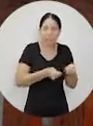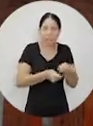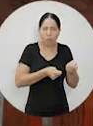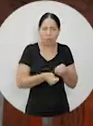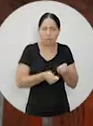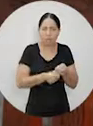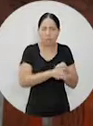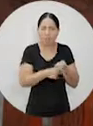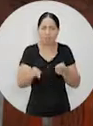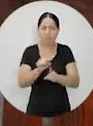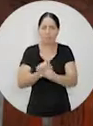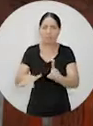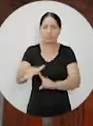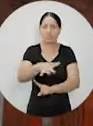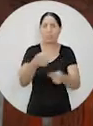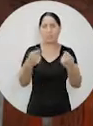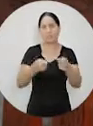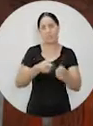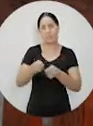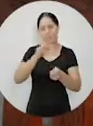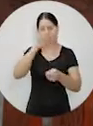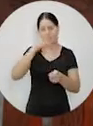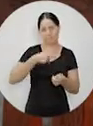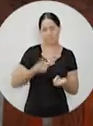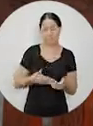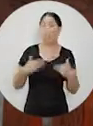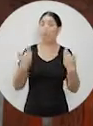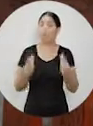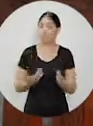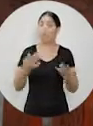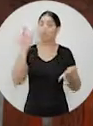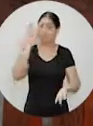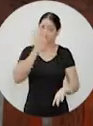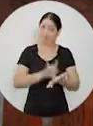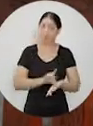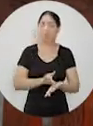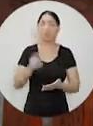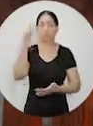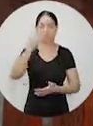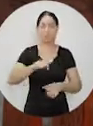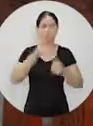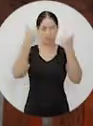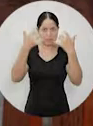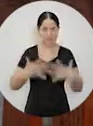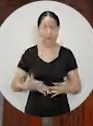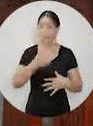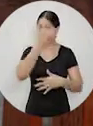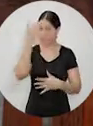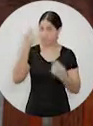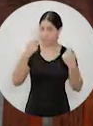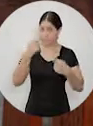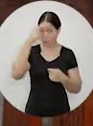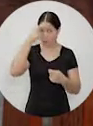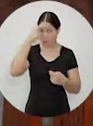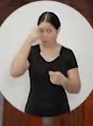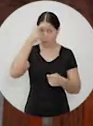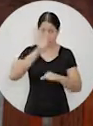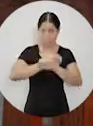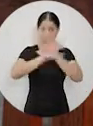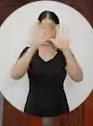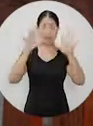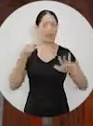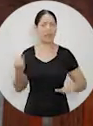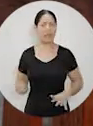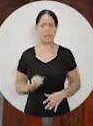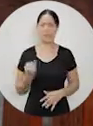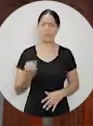Então, a sociedade precisa se autorregular. Mas, de novo, enfatizando, é muito importante que as pessoas tenham consciência